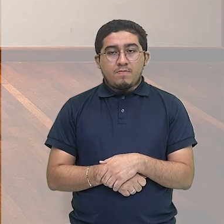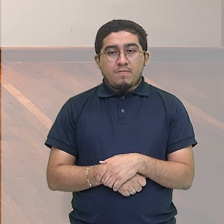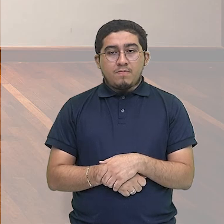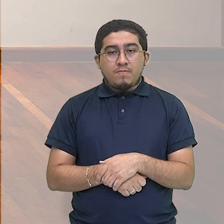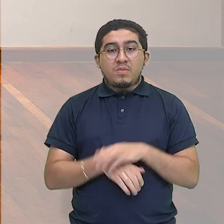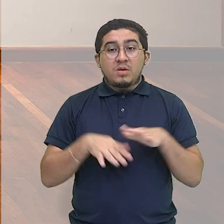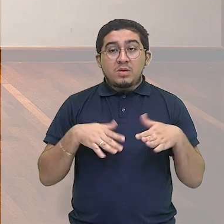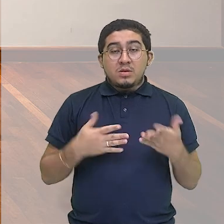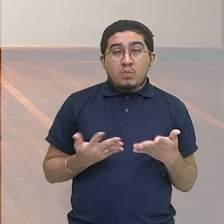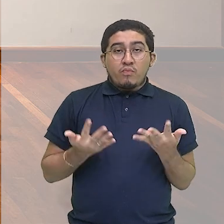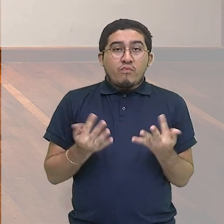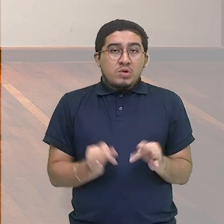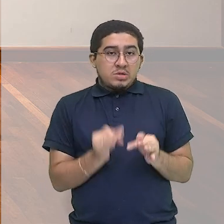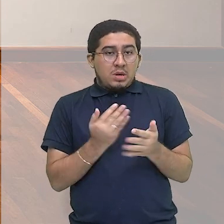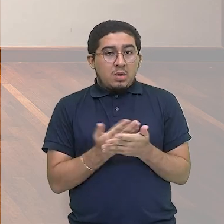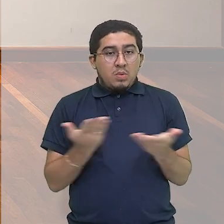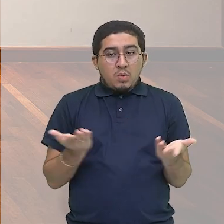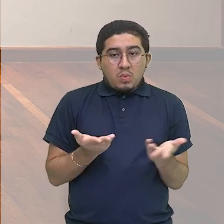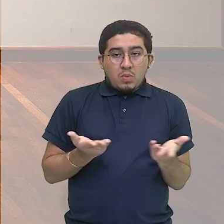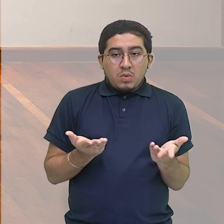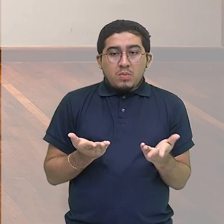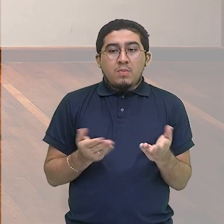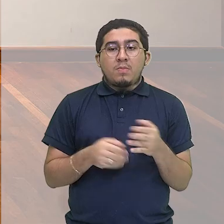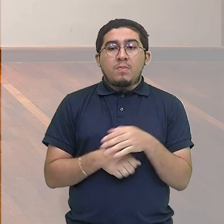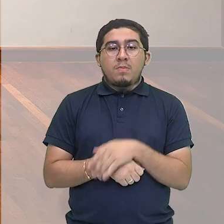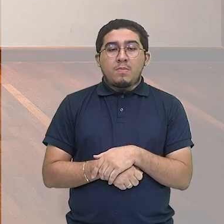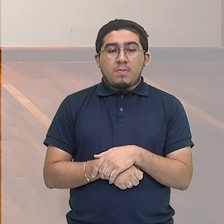finalizar nossa aula por aqui, né, e vamos, então,